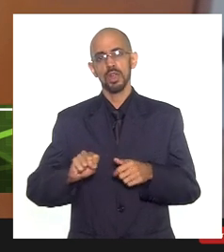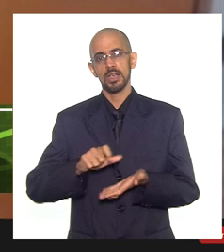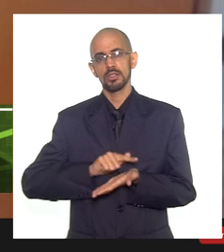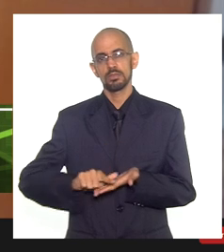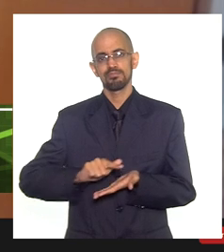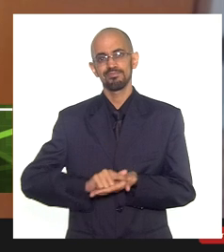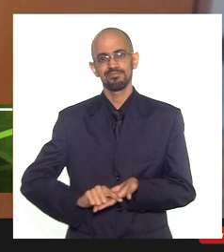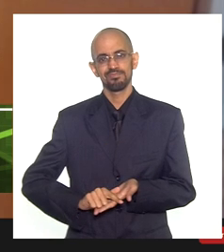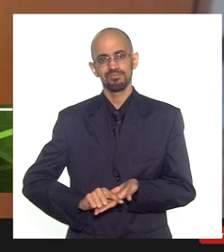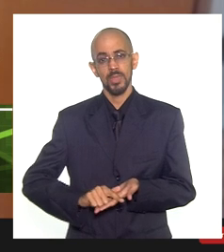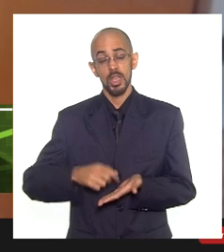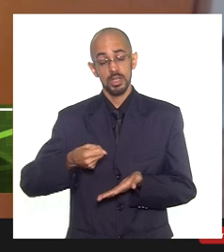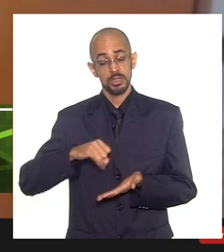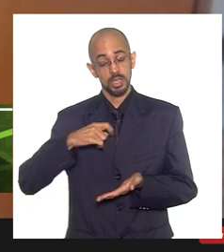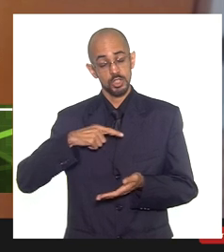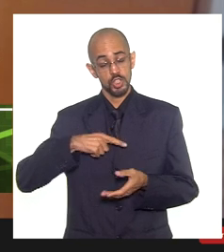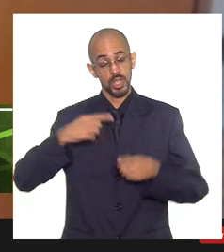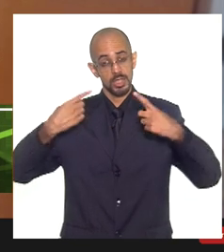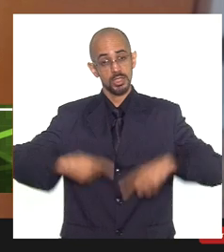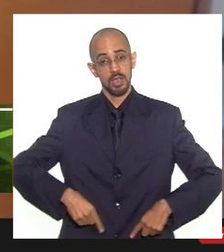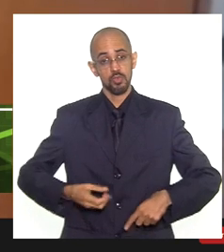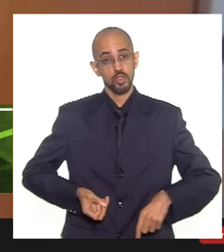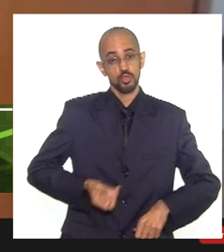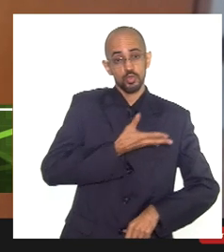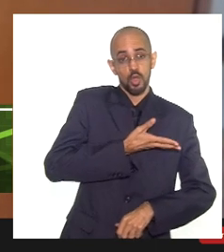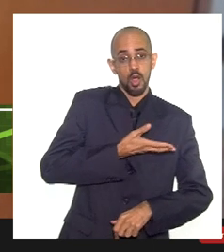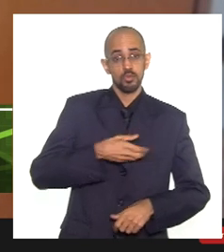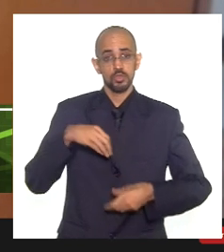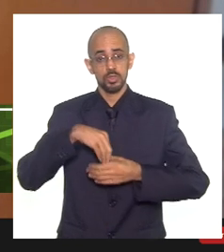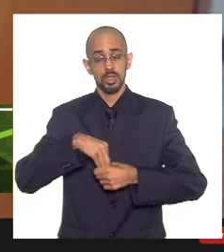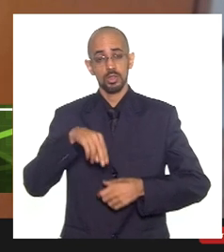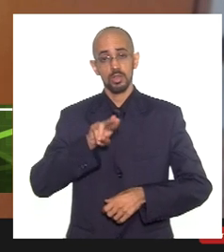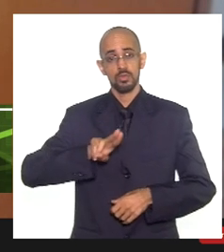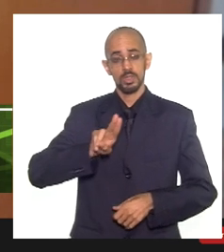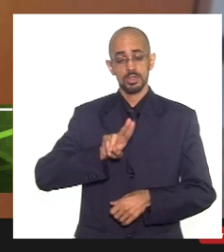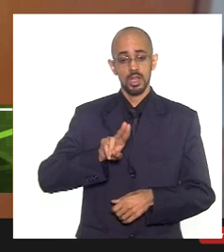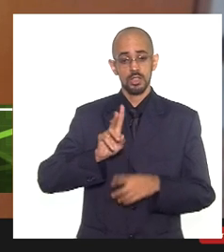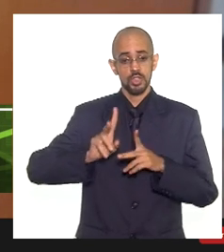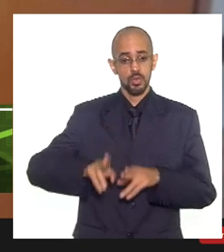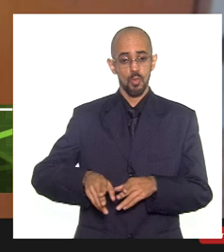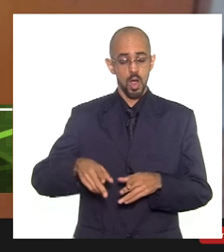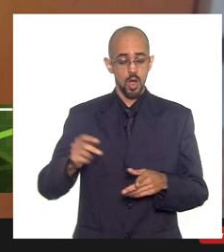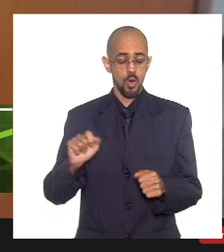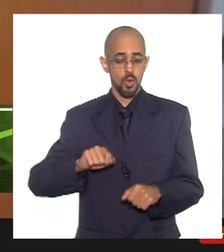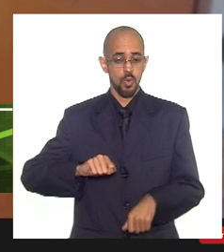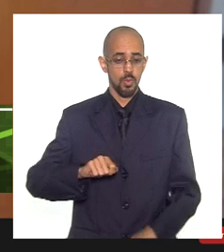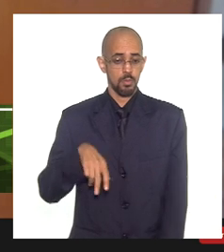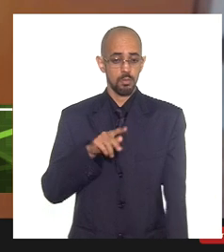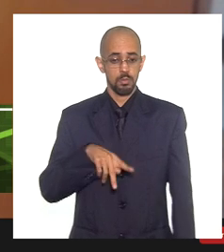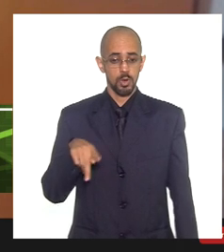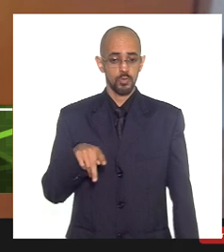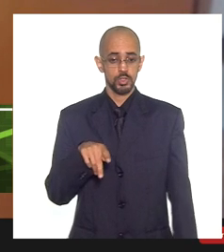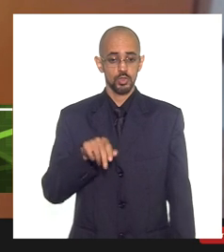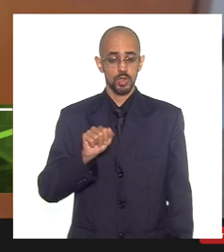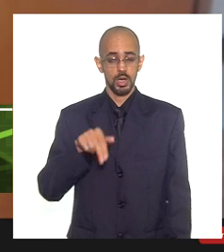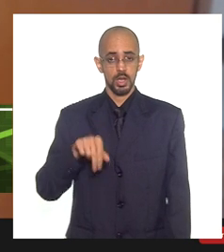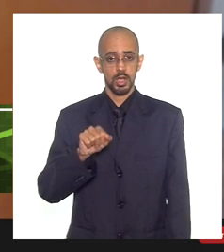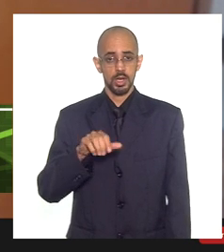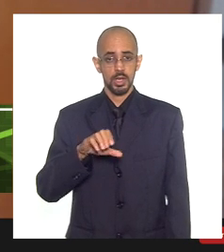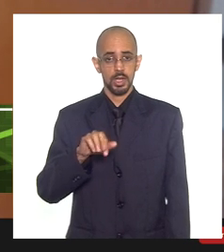desafios são trazidos para as universidades como foi lembrado aqui pela professora Ana Karina